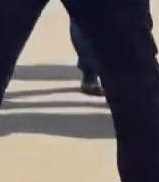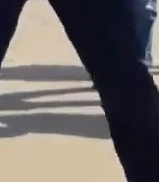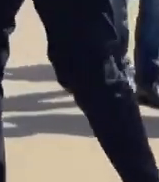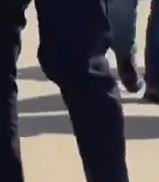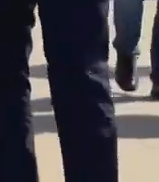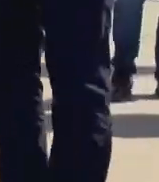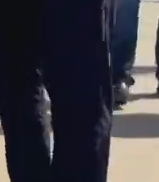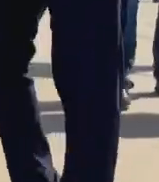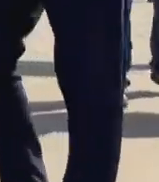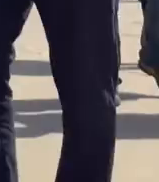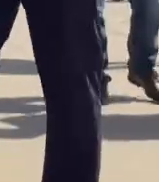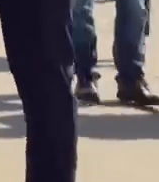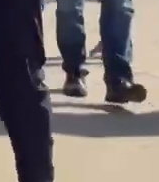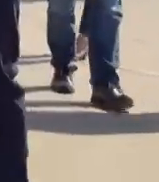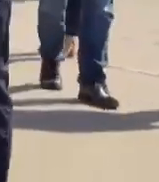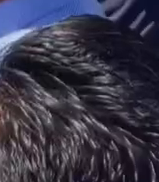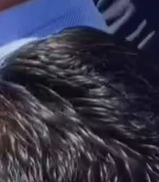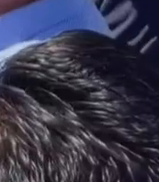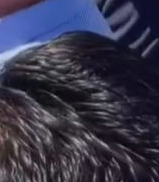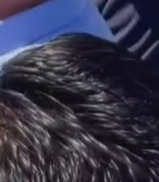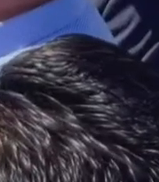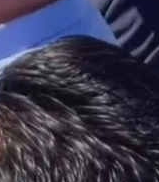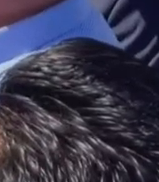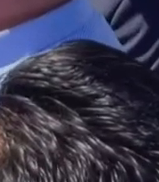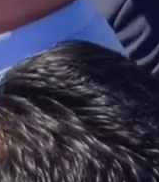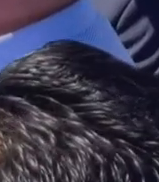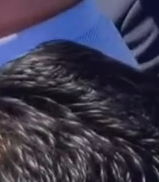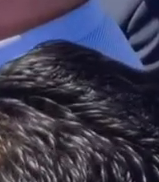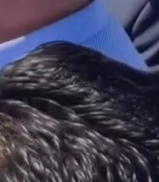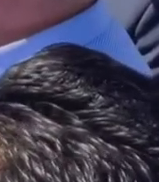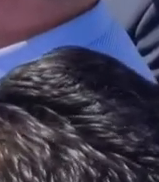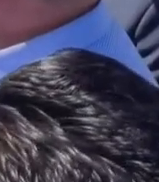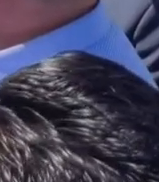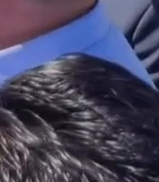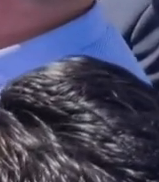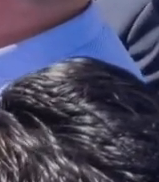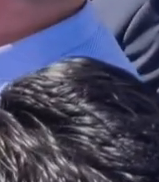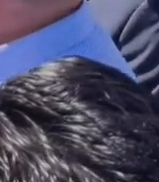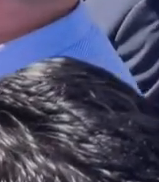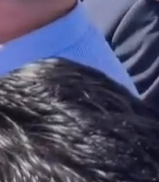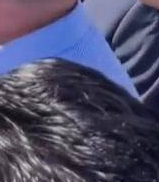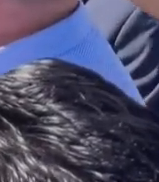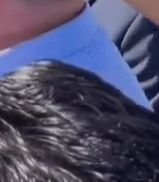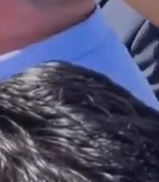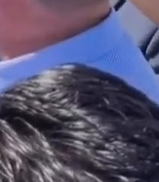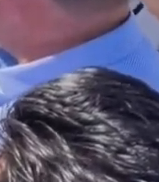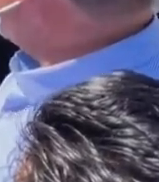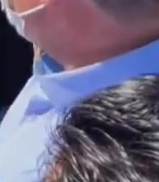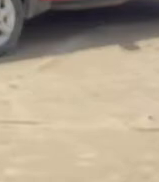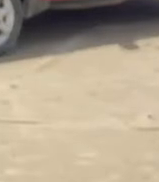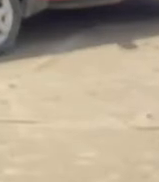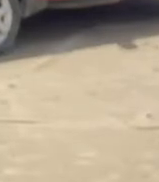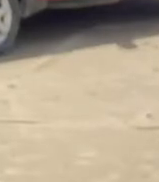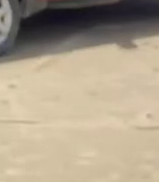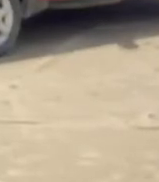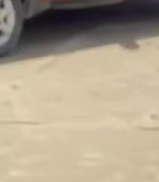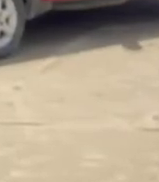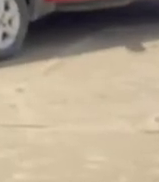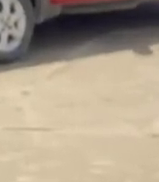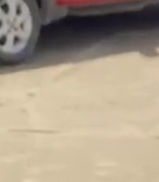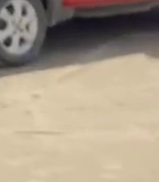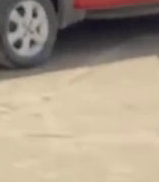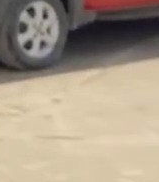Ali já não atravessasse a barra com eles? Fomos aí, atravessamos a... Ah, não. Pela boca da barra não passamos. Atravessamos a balsa e fomos